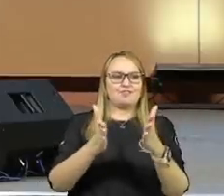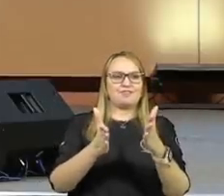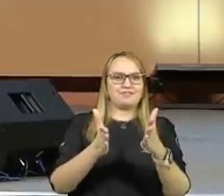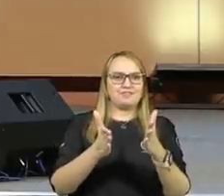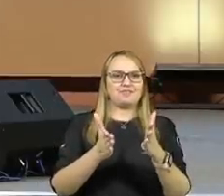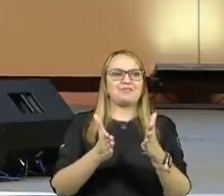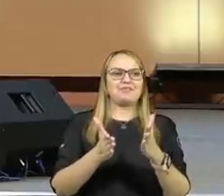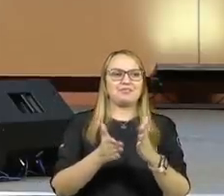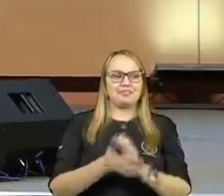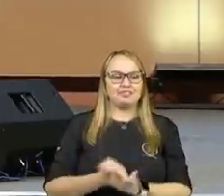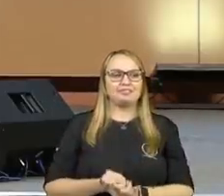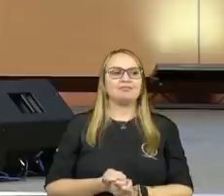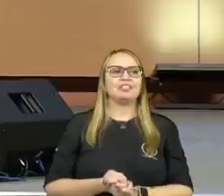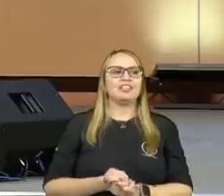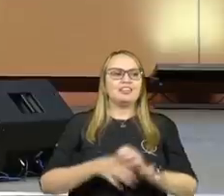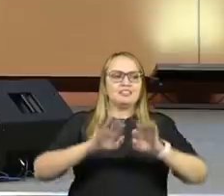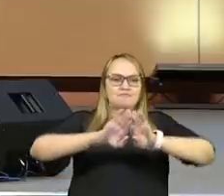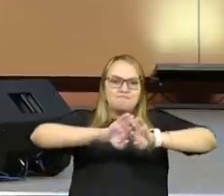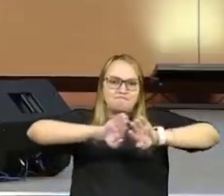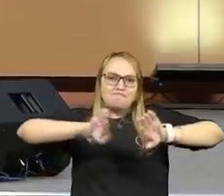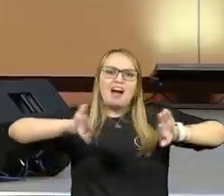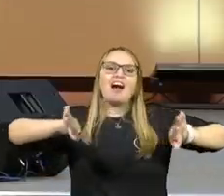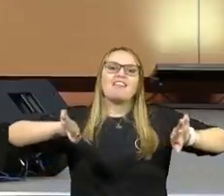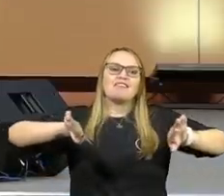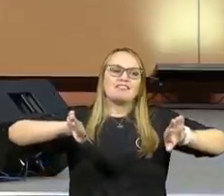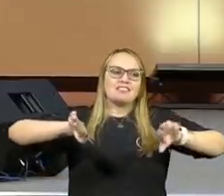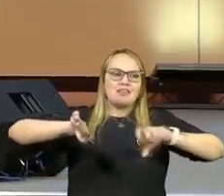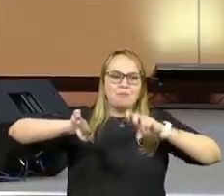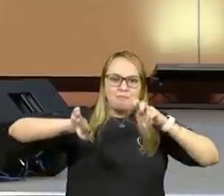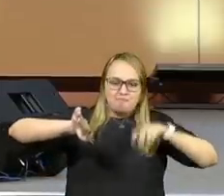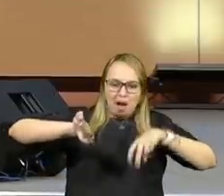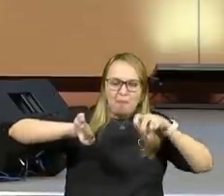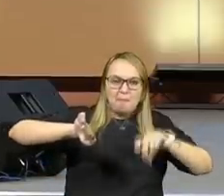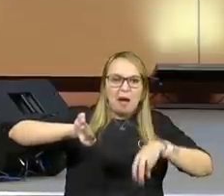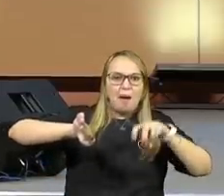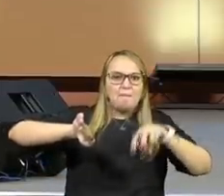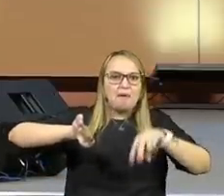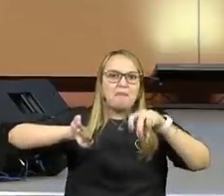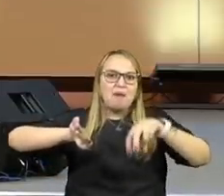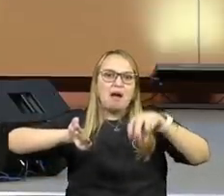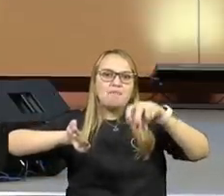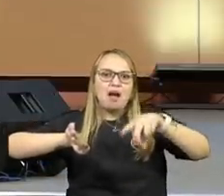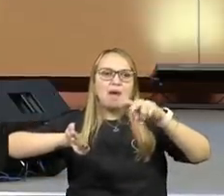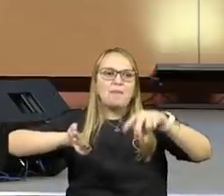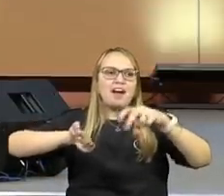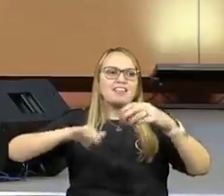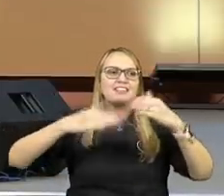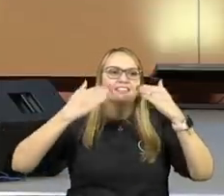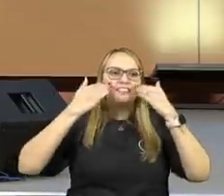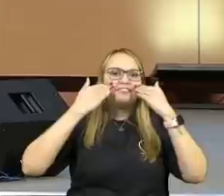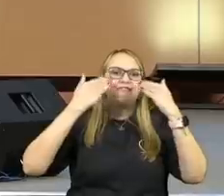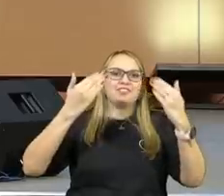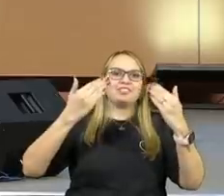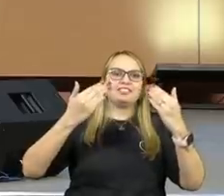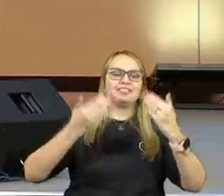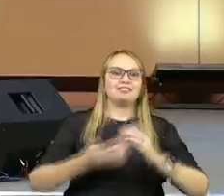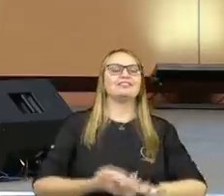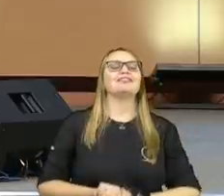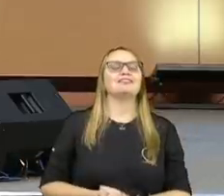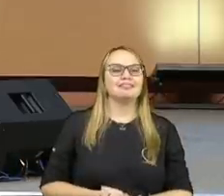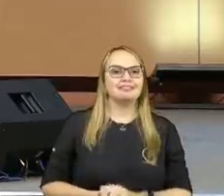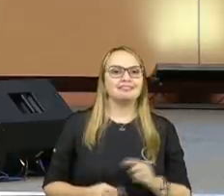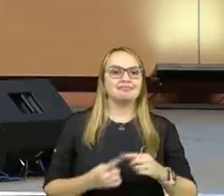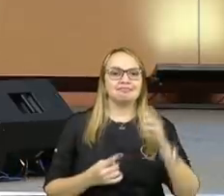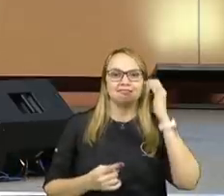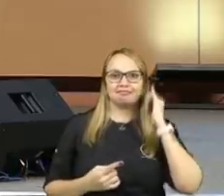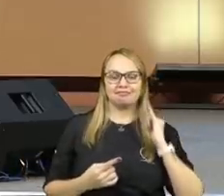e separaram-se então, e passou o povo de fronte de Jericó. Então aqui receba a primeira